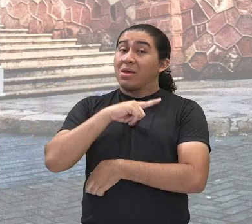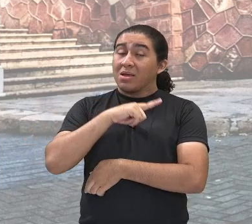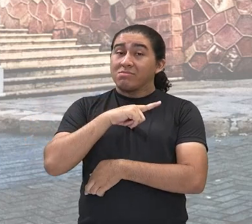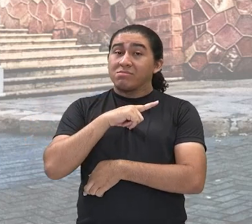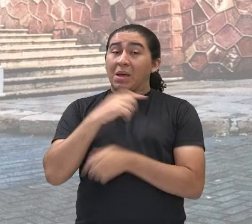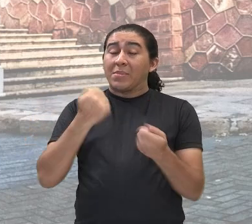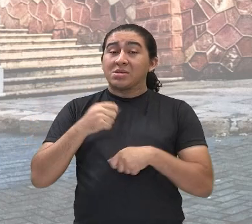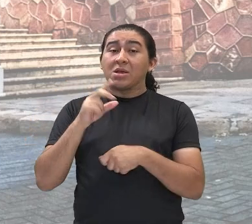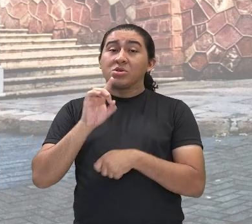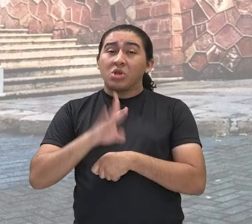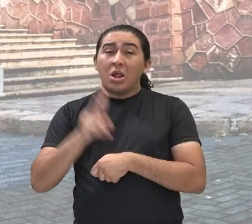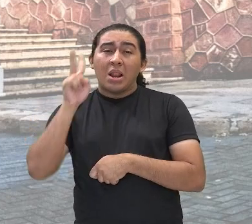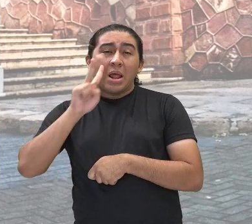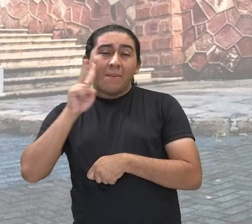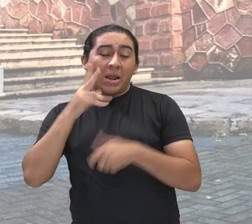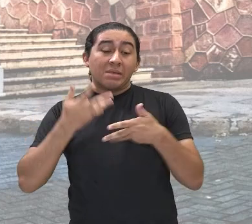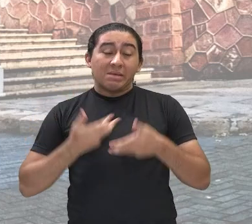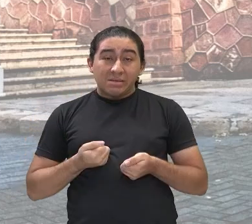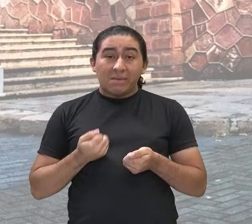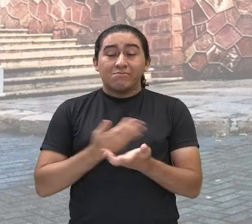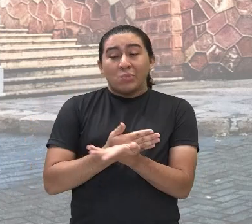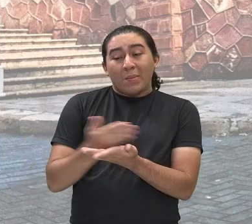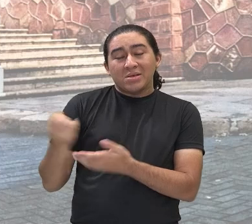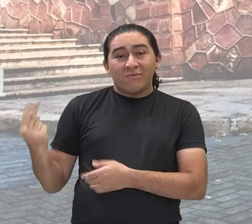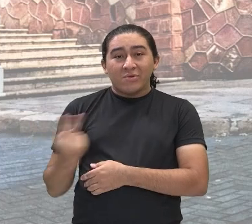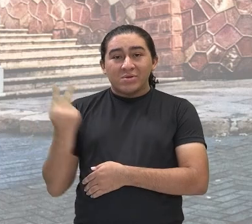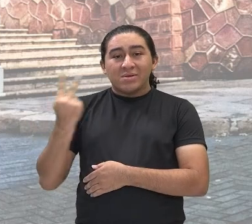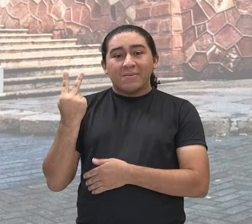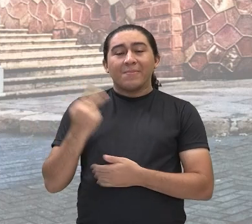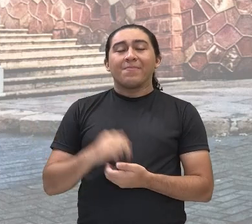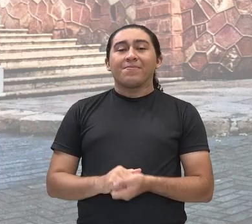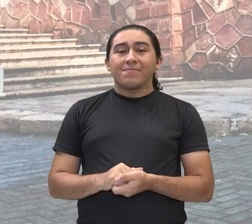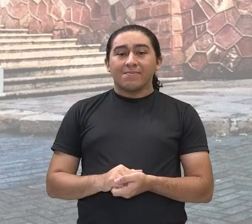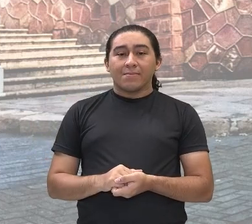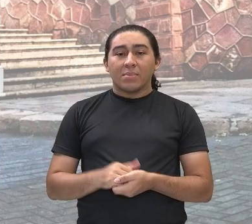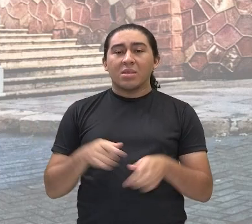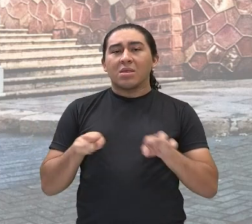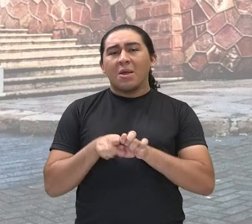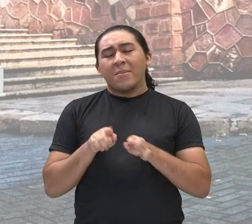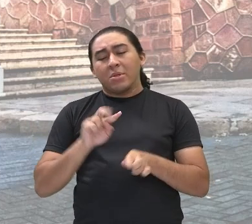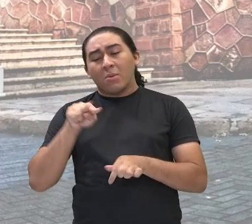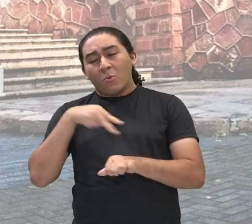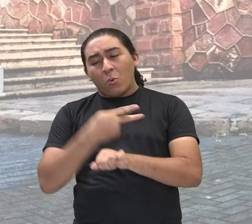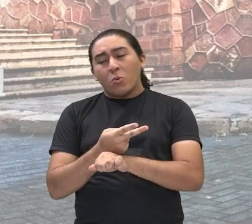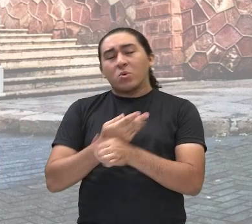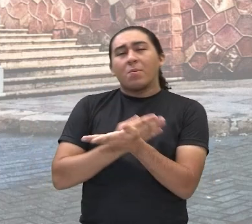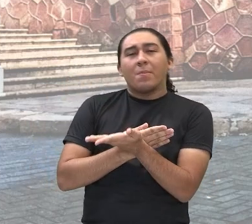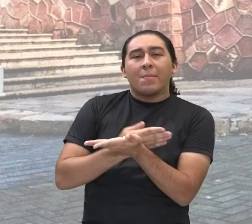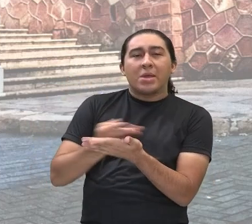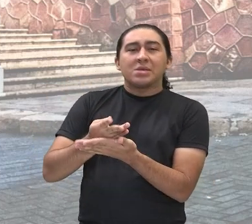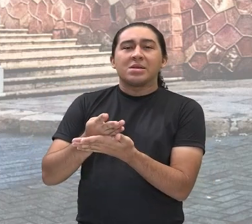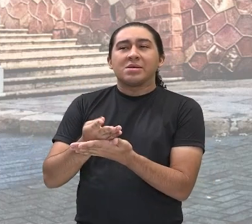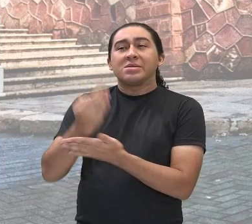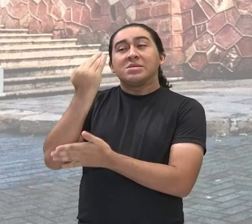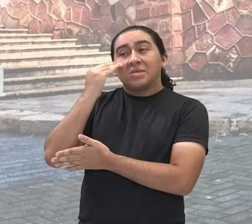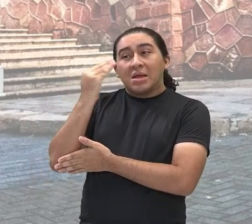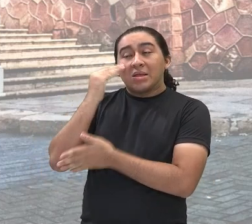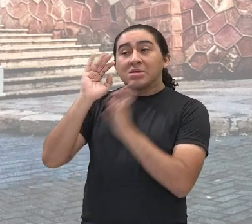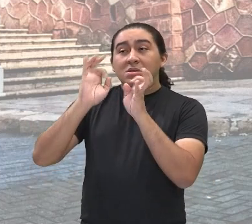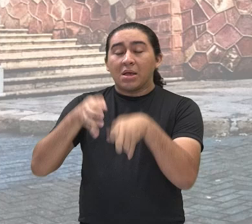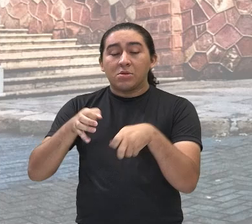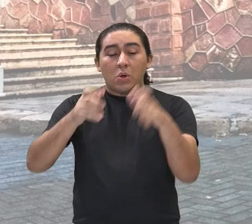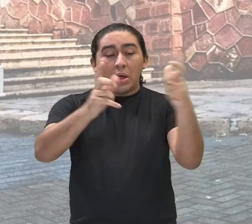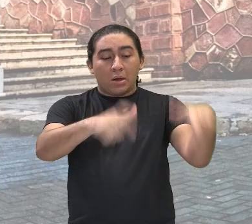reconhecer, começar a valorizar. E aos poucos ir conhecendo que cada